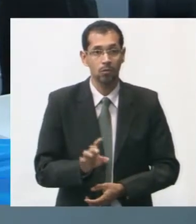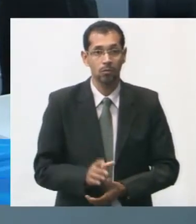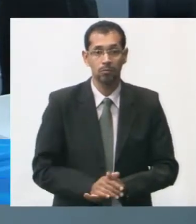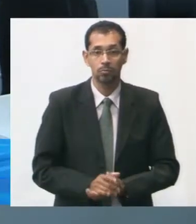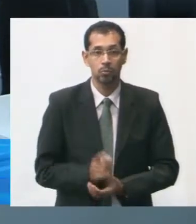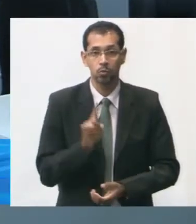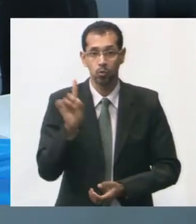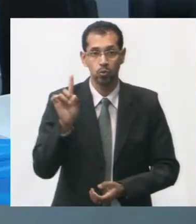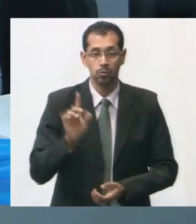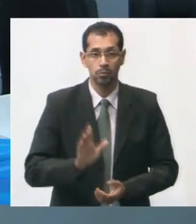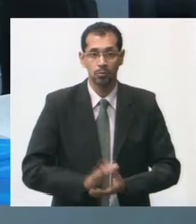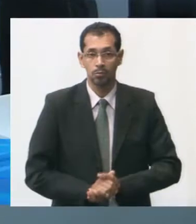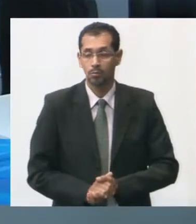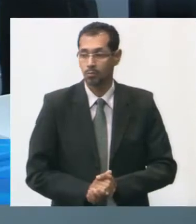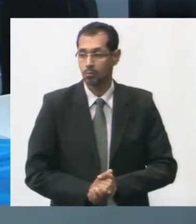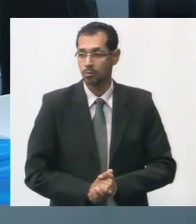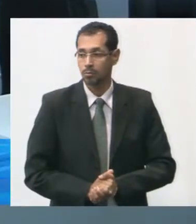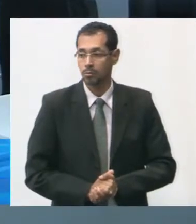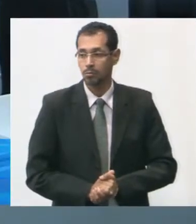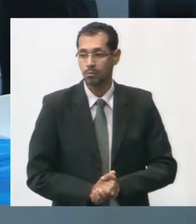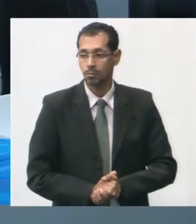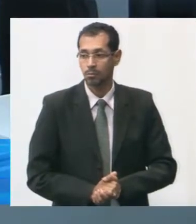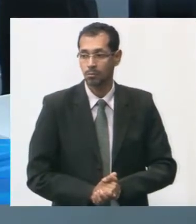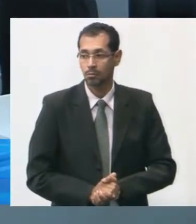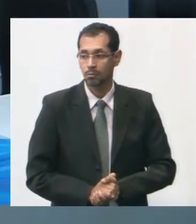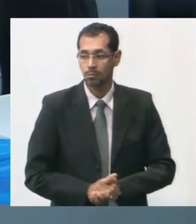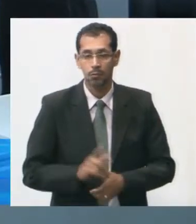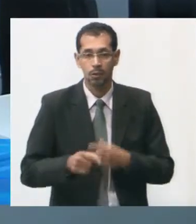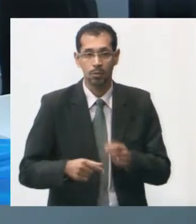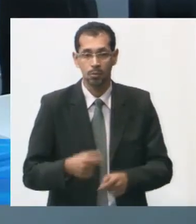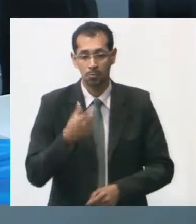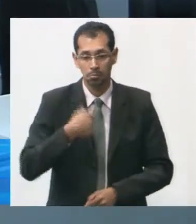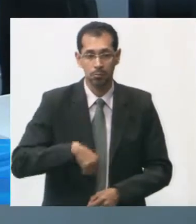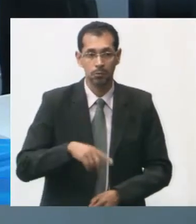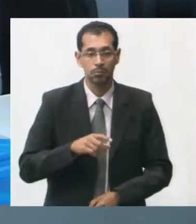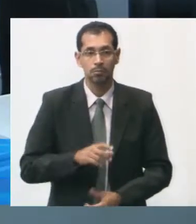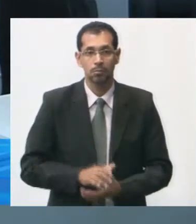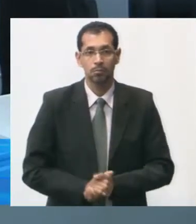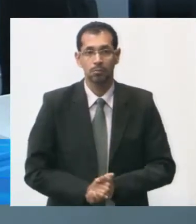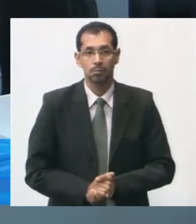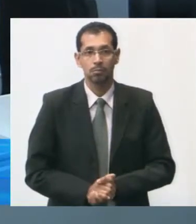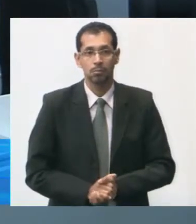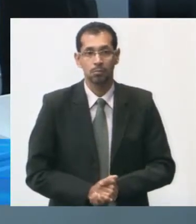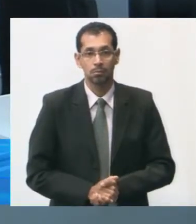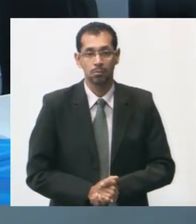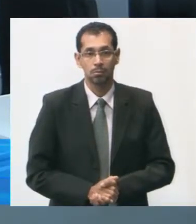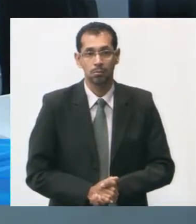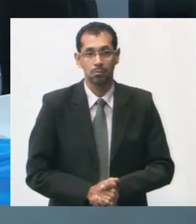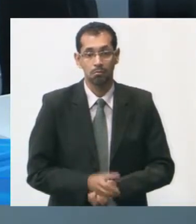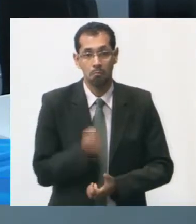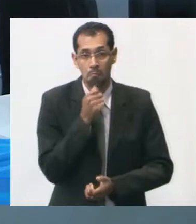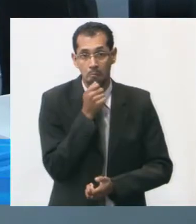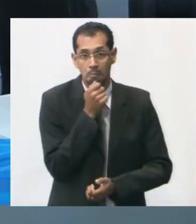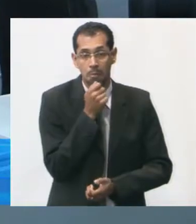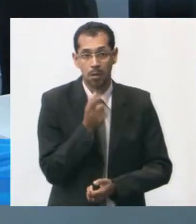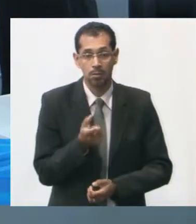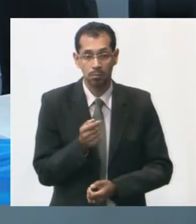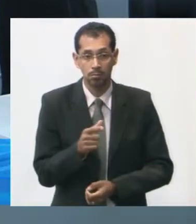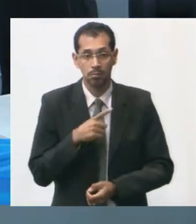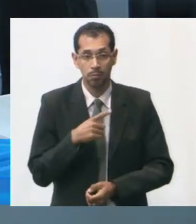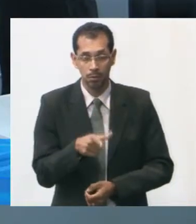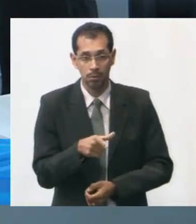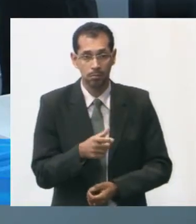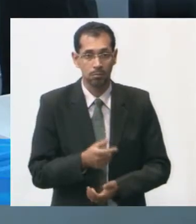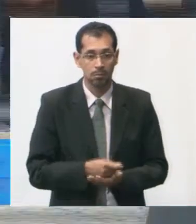mim. Depois eu. É porque eu estou terminando de adquirir as informações aqui para minha fala. Vossa Excelência pode falar antes de mim? Com